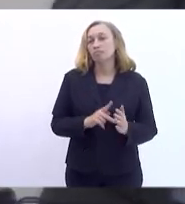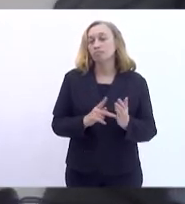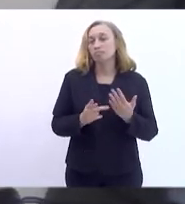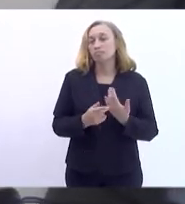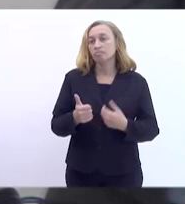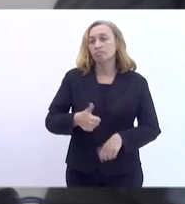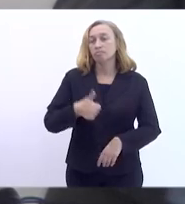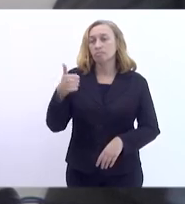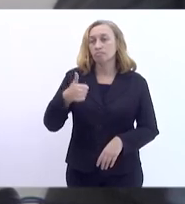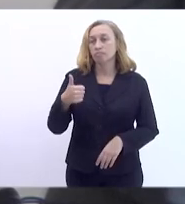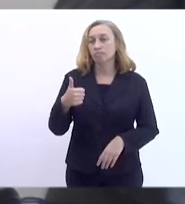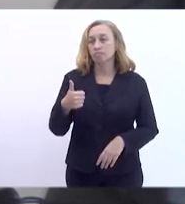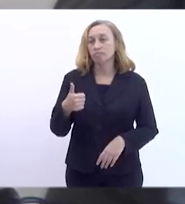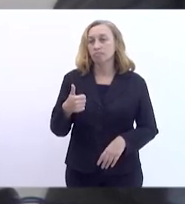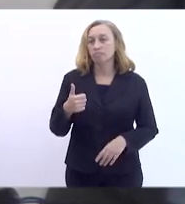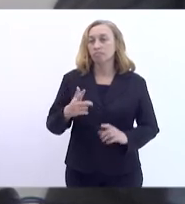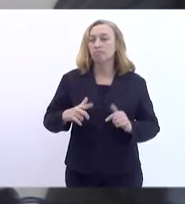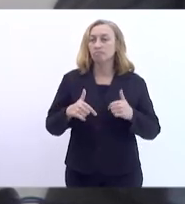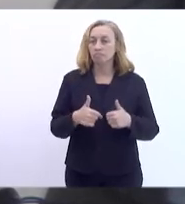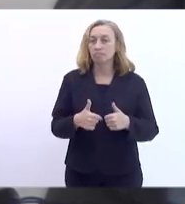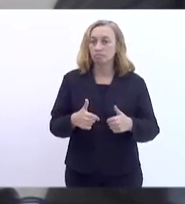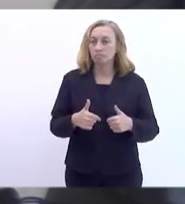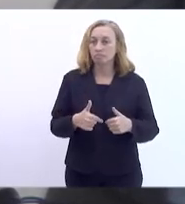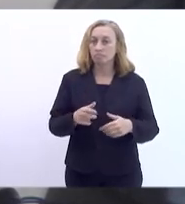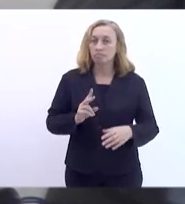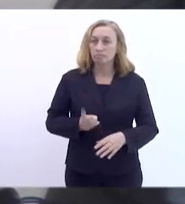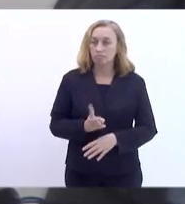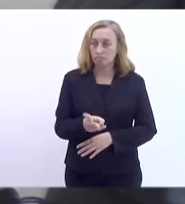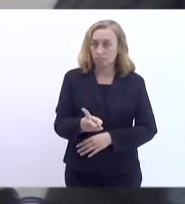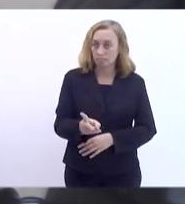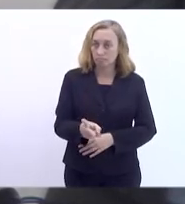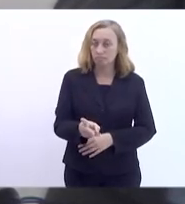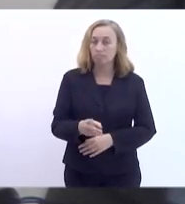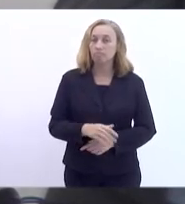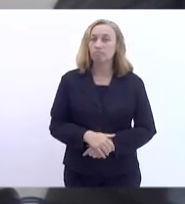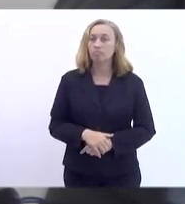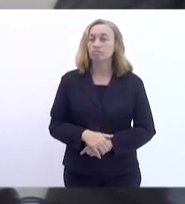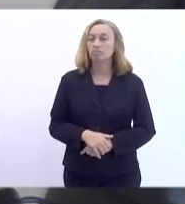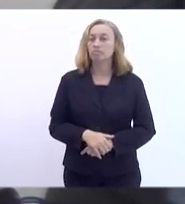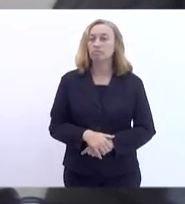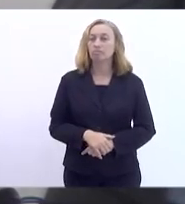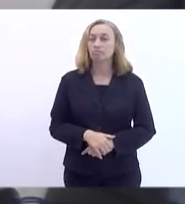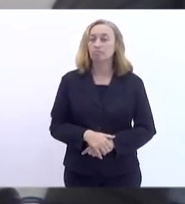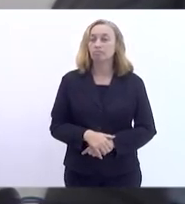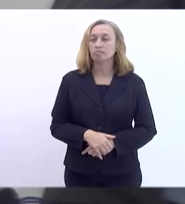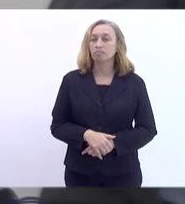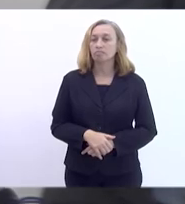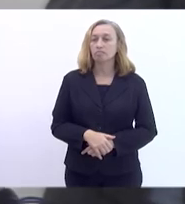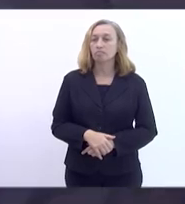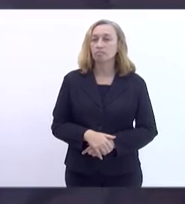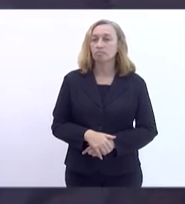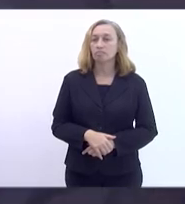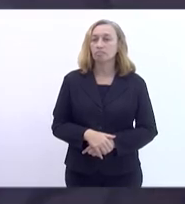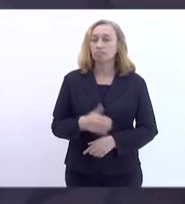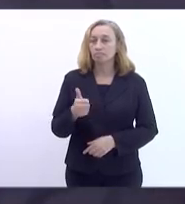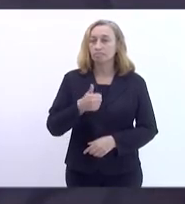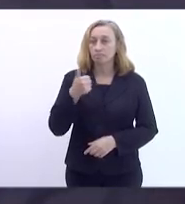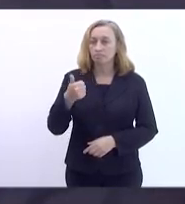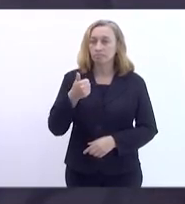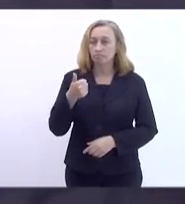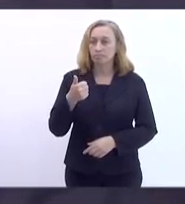futebolística para colocar a bola no chão e para o jogo continuar para o jogo poder prosseguir eu acho que a solução da recomendação